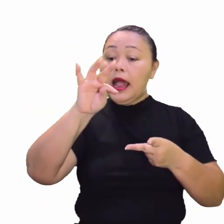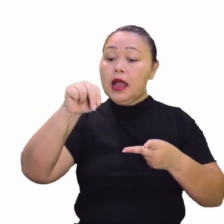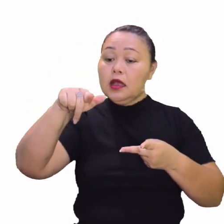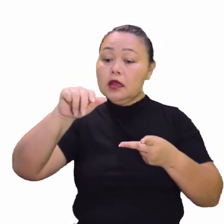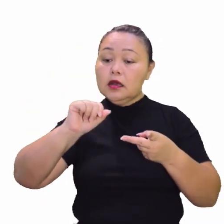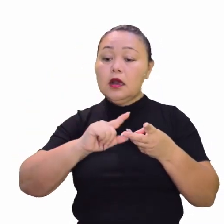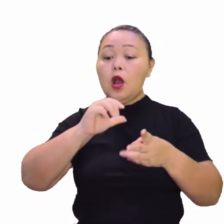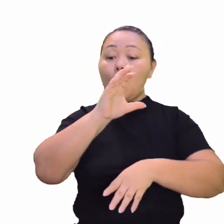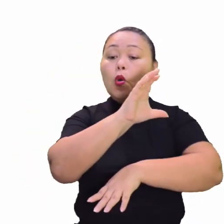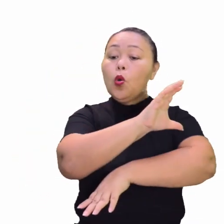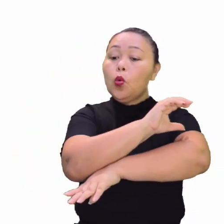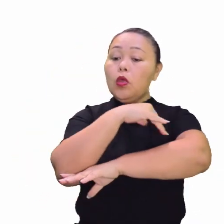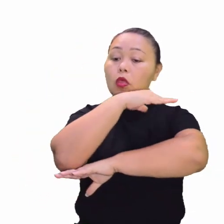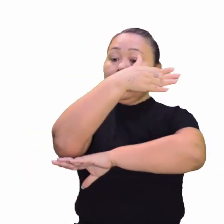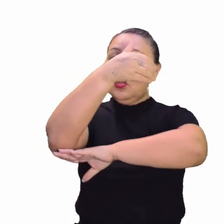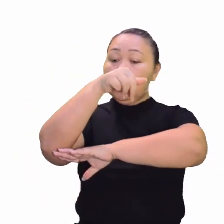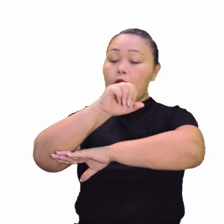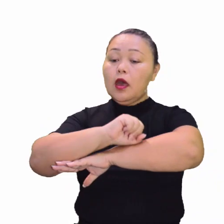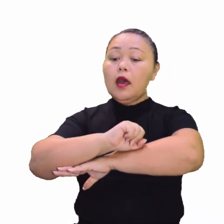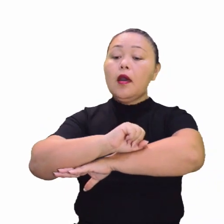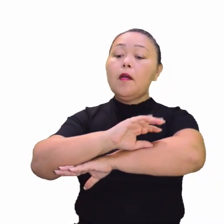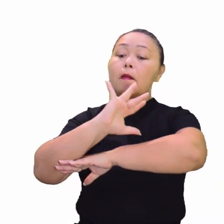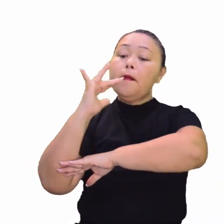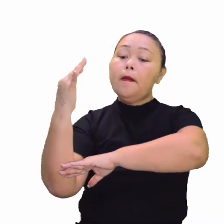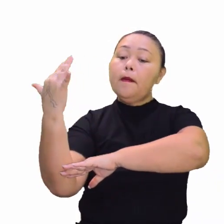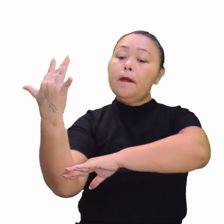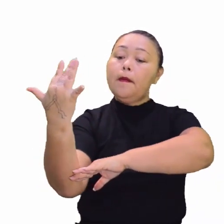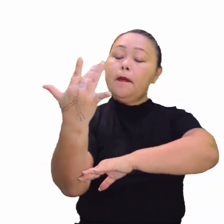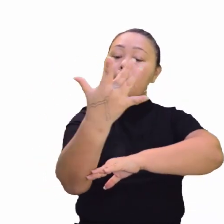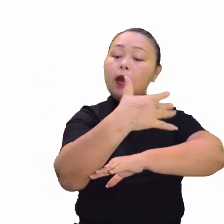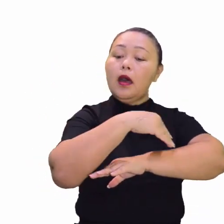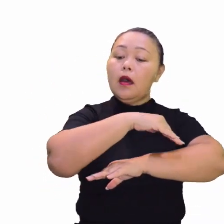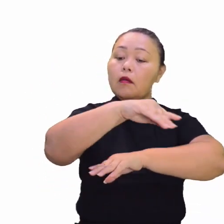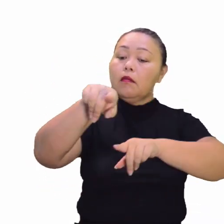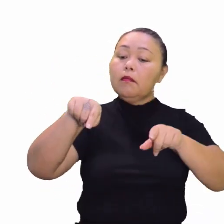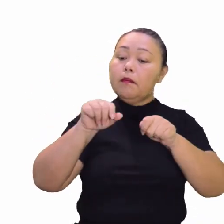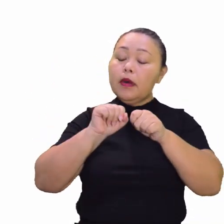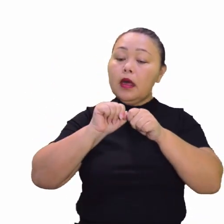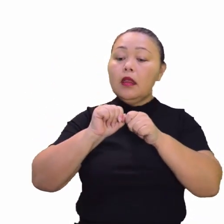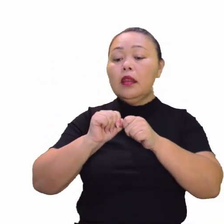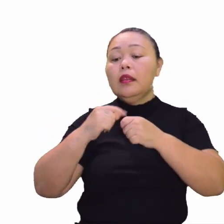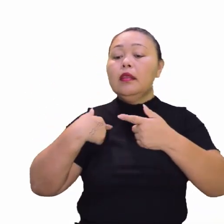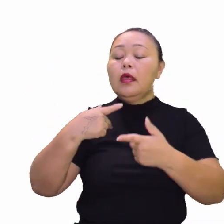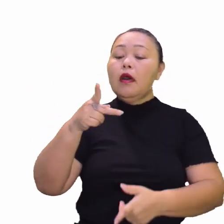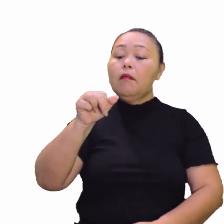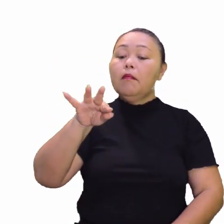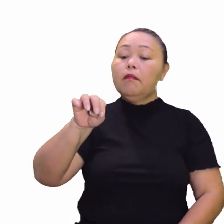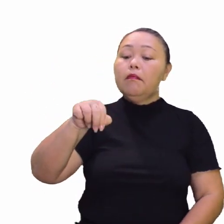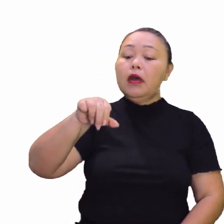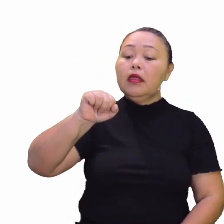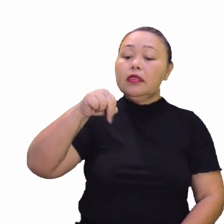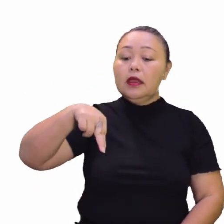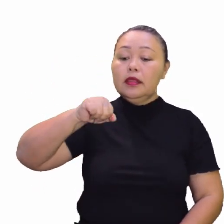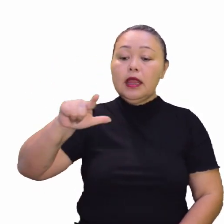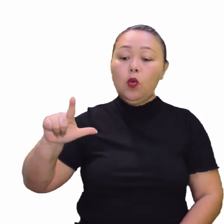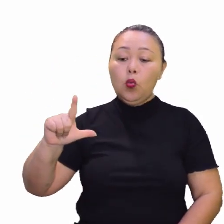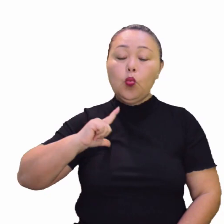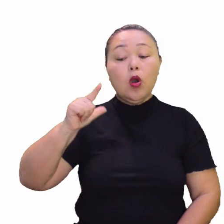caatinga, cerrado, mata atlântica, pampa e pantanal. E